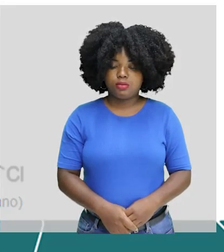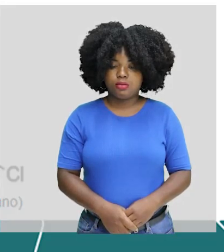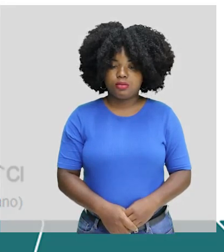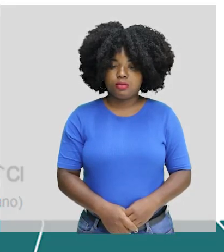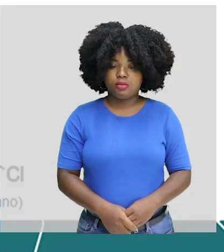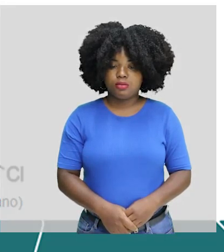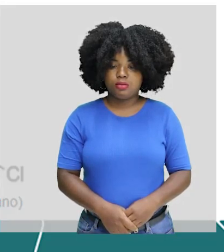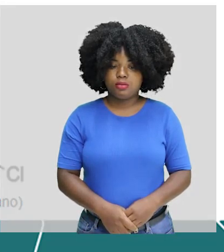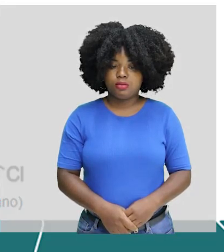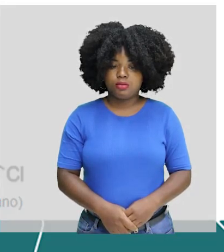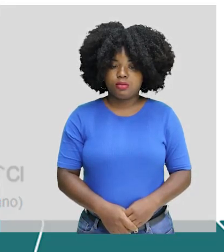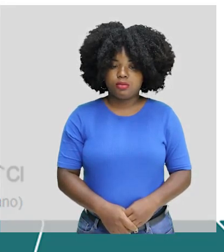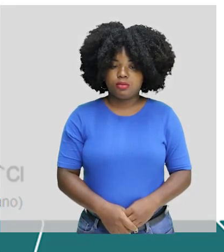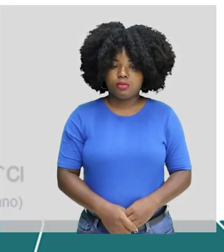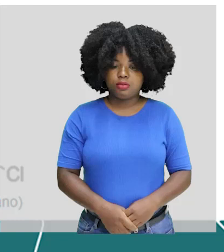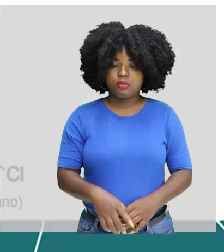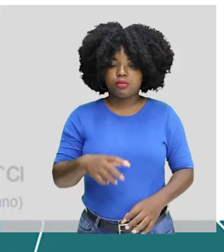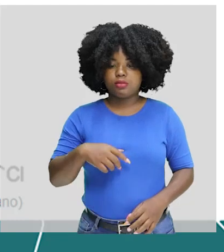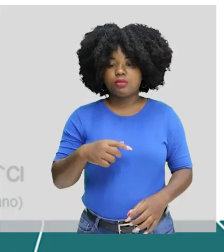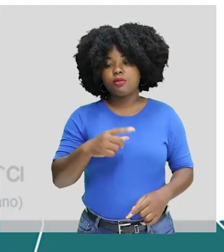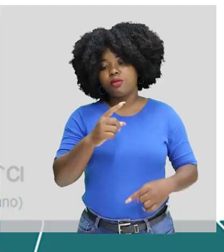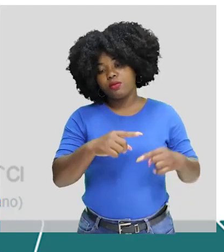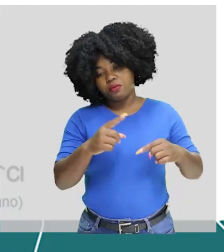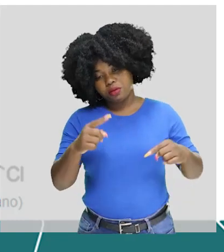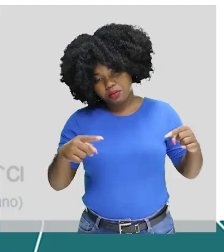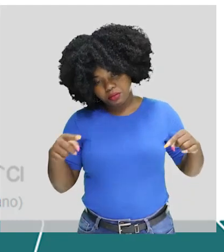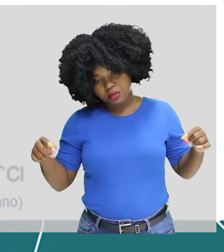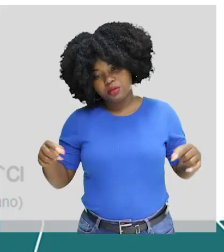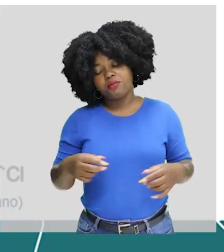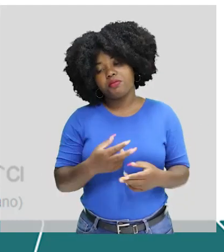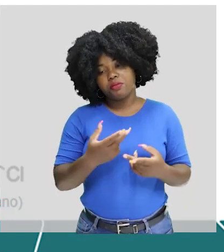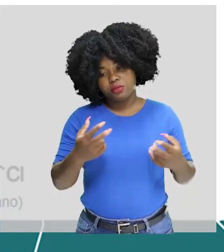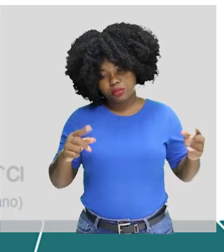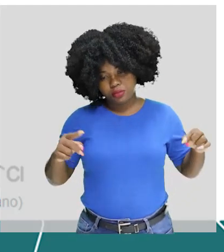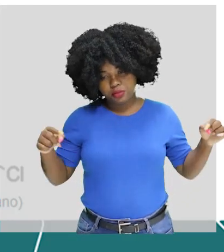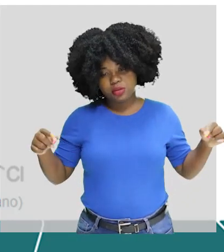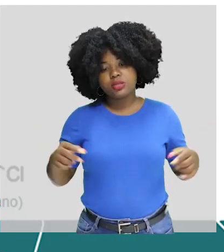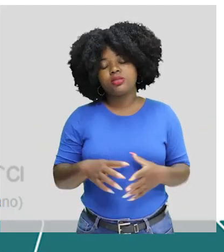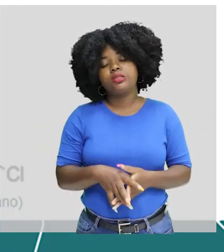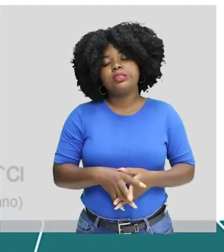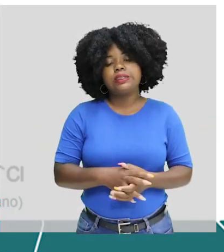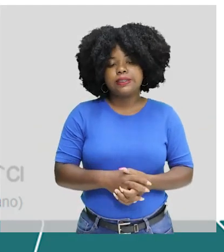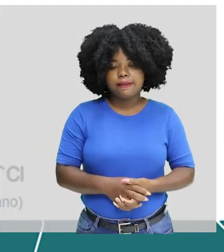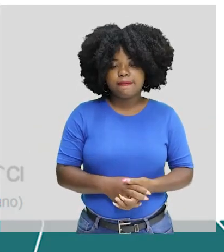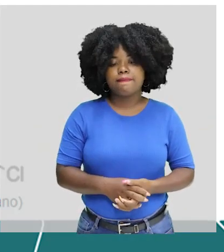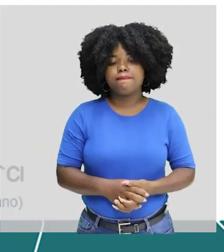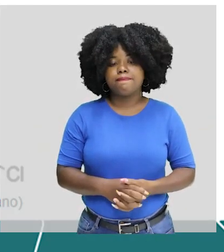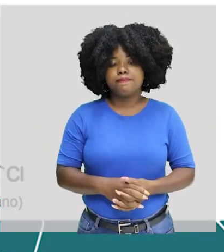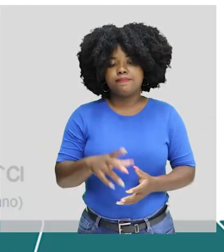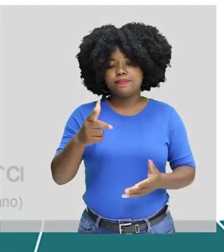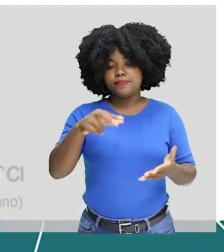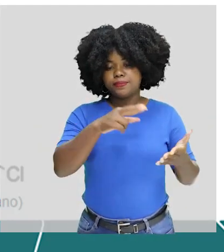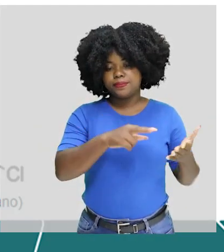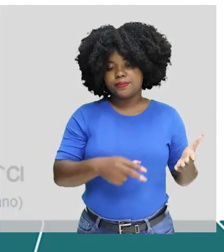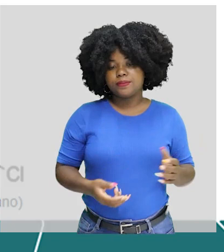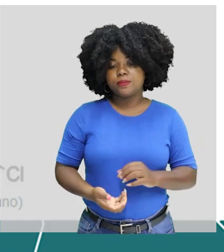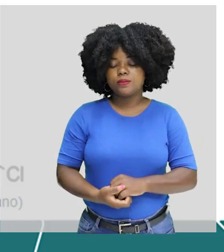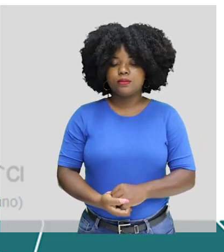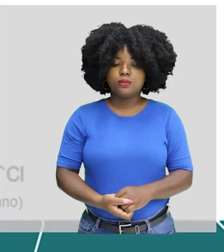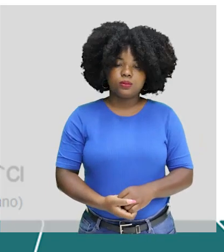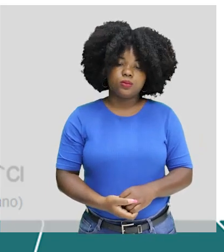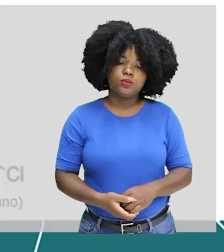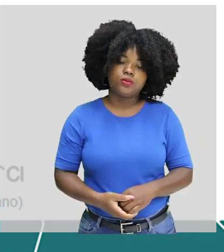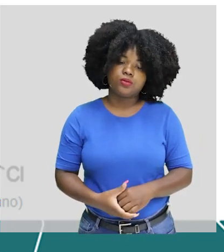Então, são compostos altamente variados, além das propriedades individuais dos halogênios ligantes,